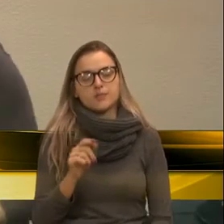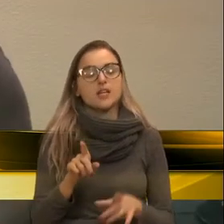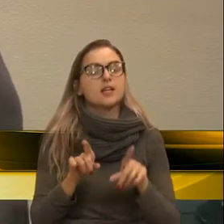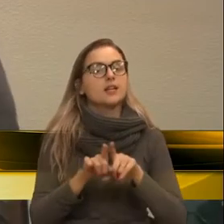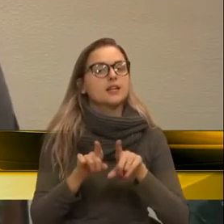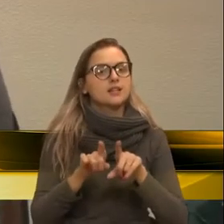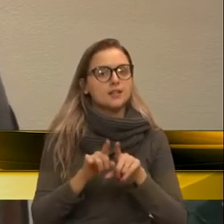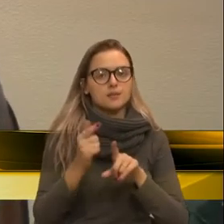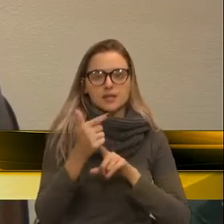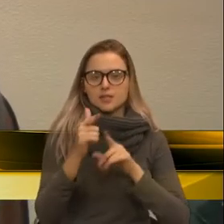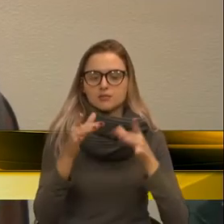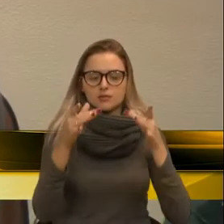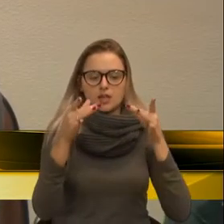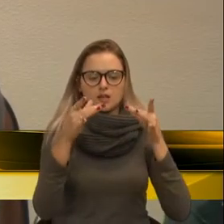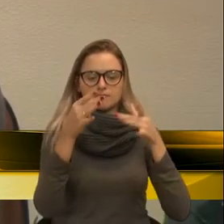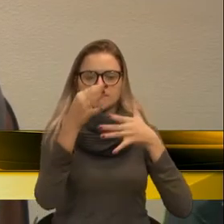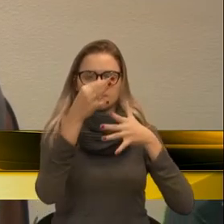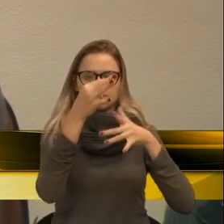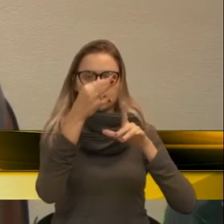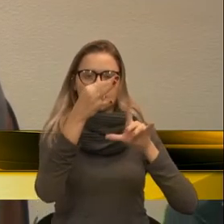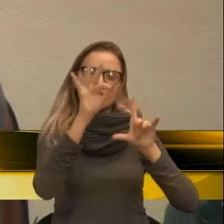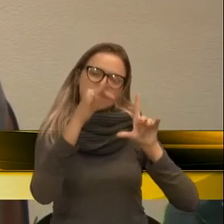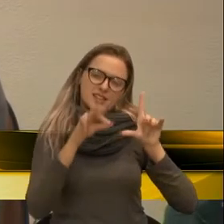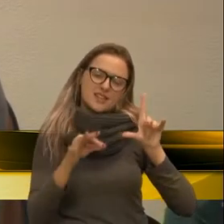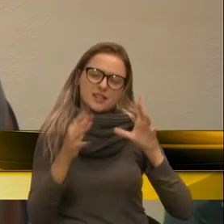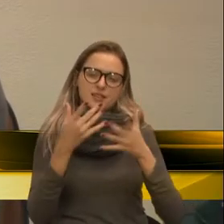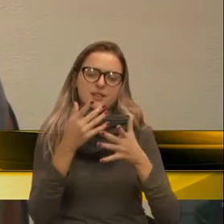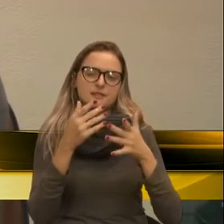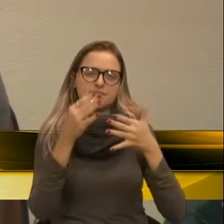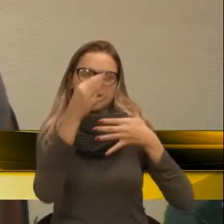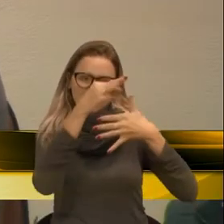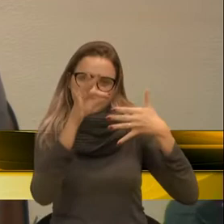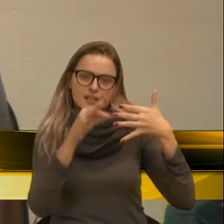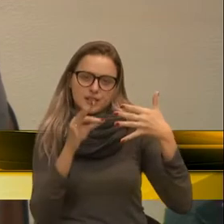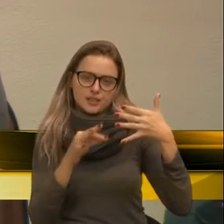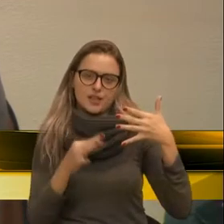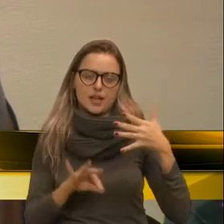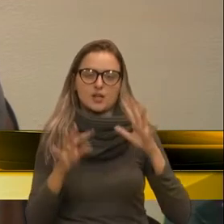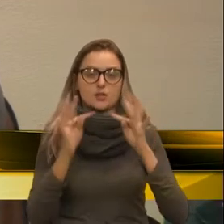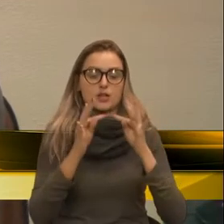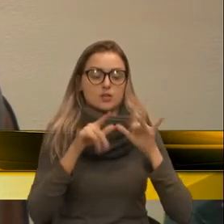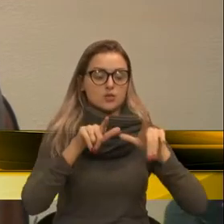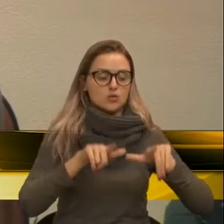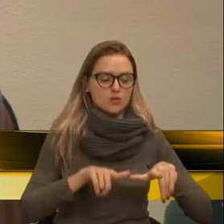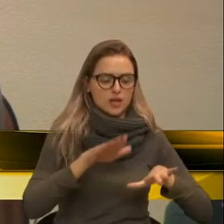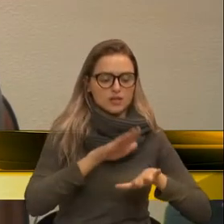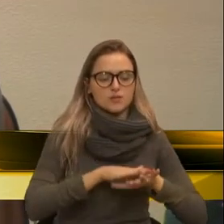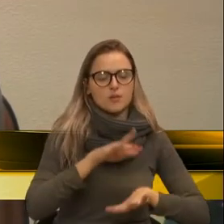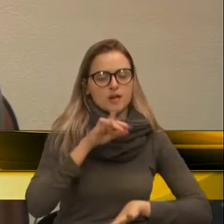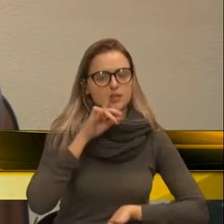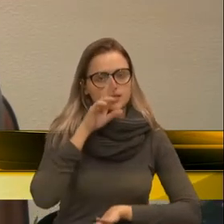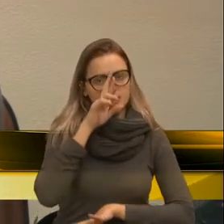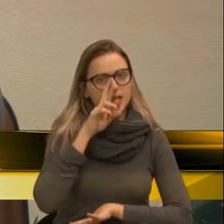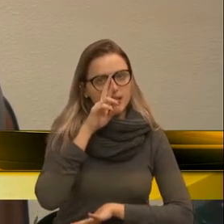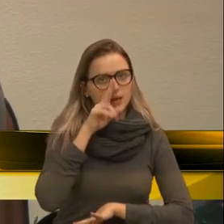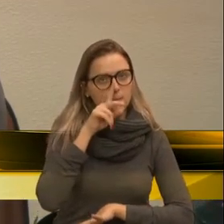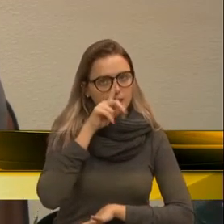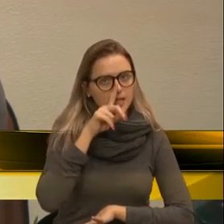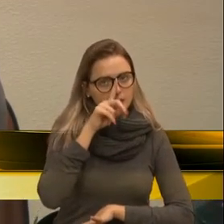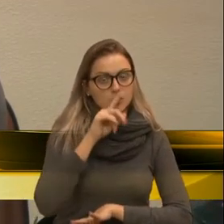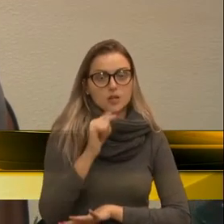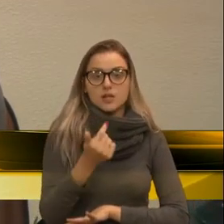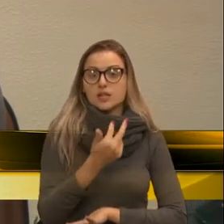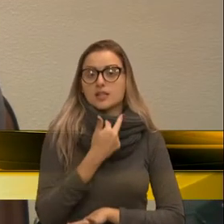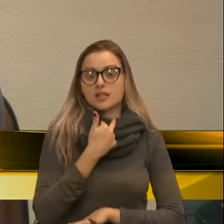estabelecer critérios técnicos para os locais considerados como áreas de risco, que, em geral, são impróprias